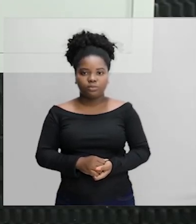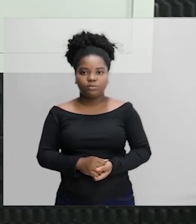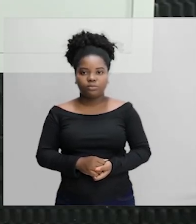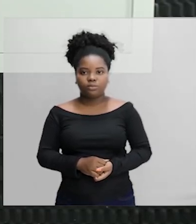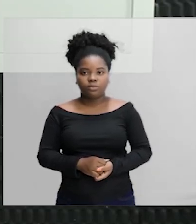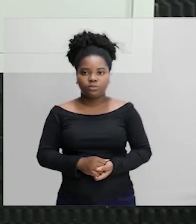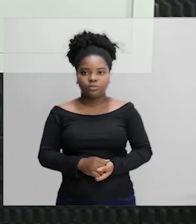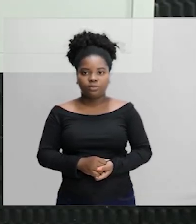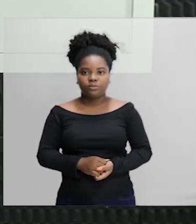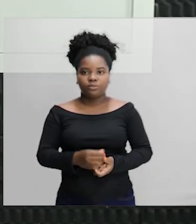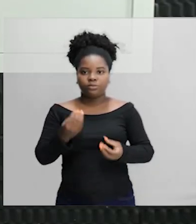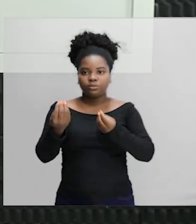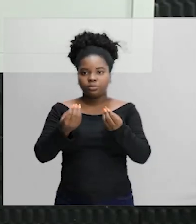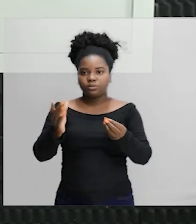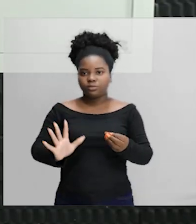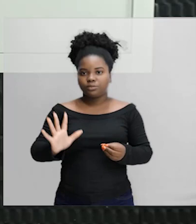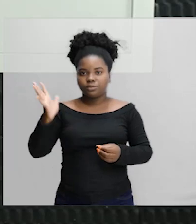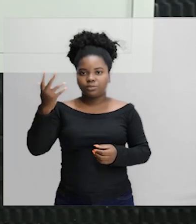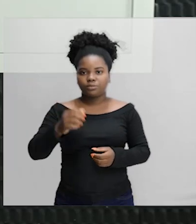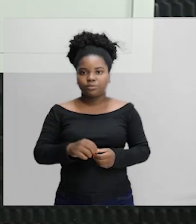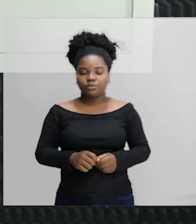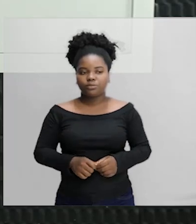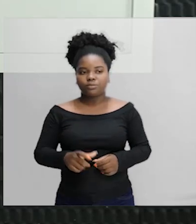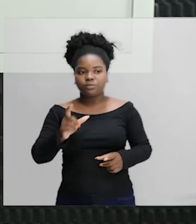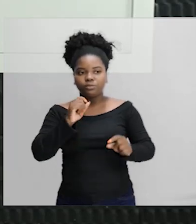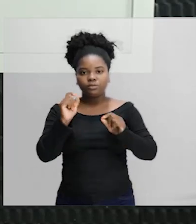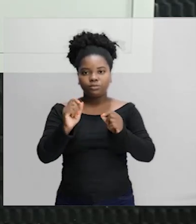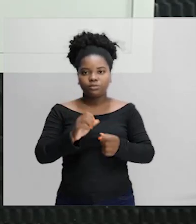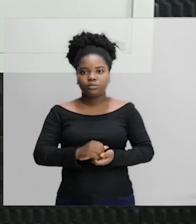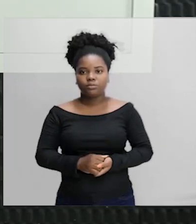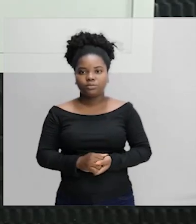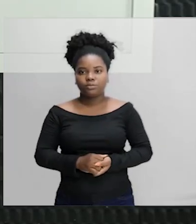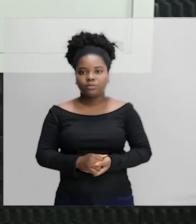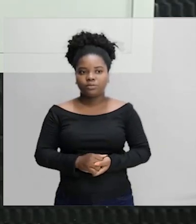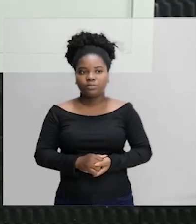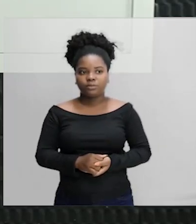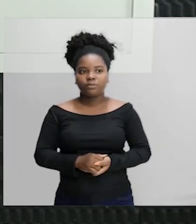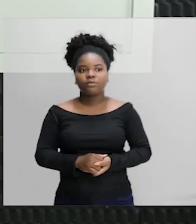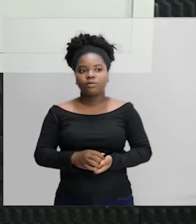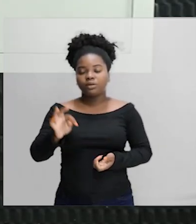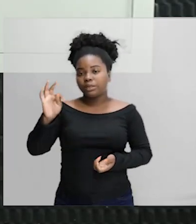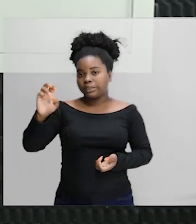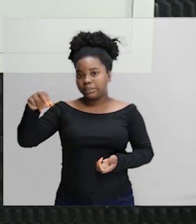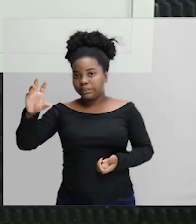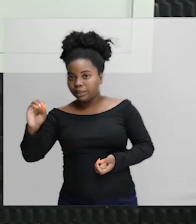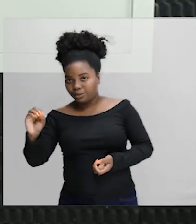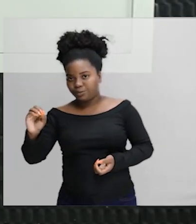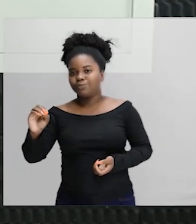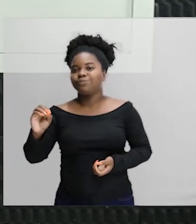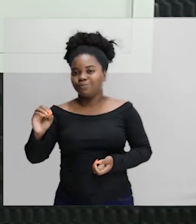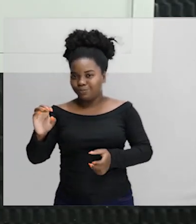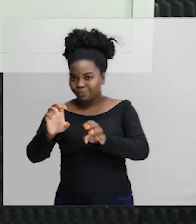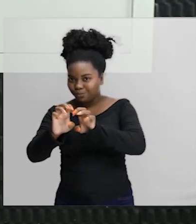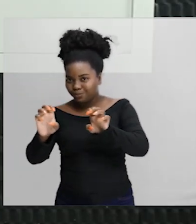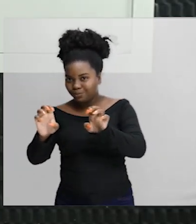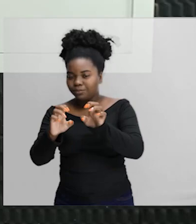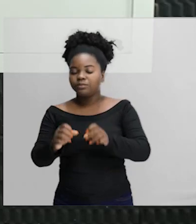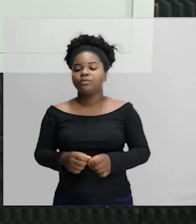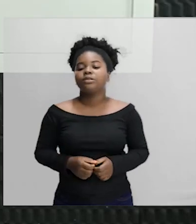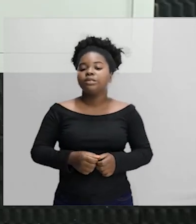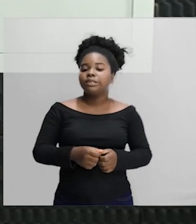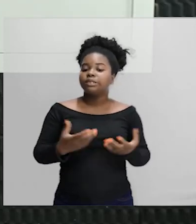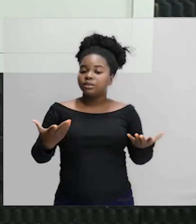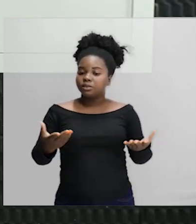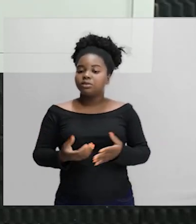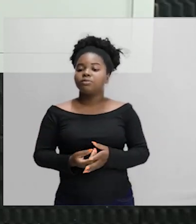θ, aqui também teria o seno θ. ok? Então é desta forma